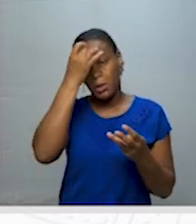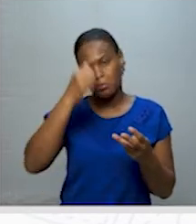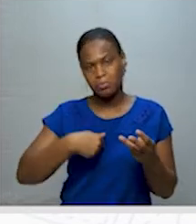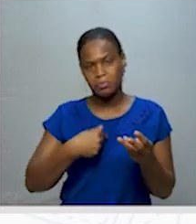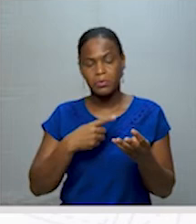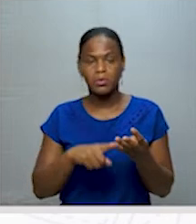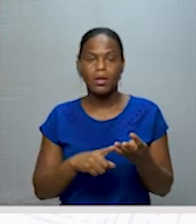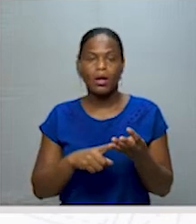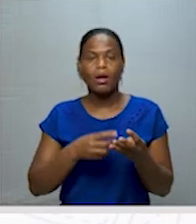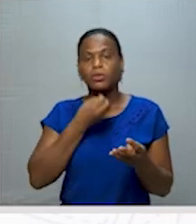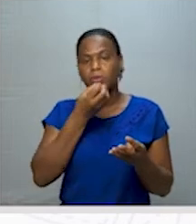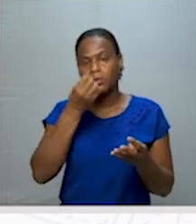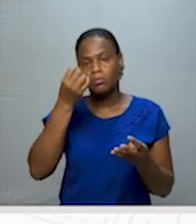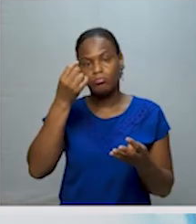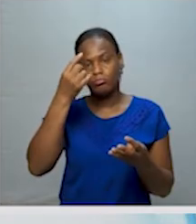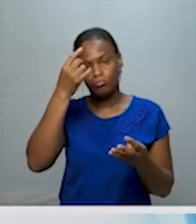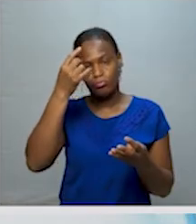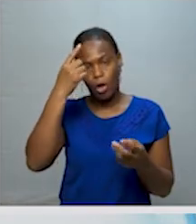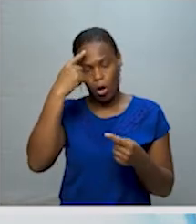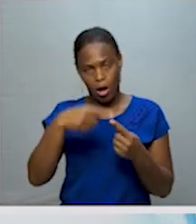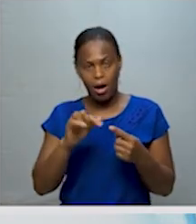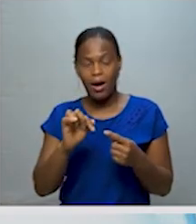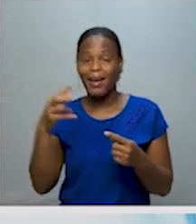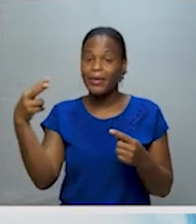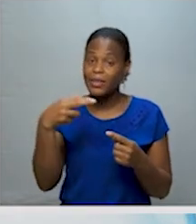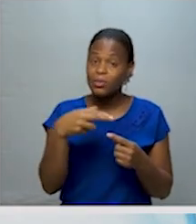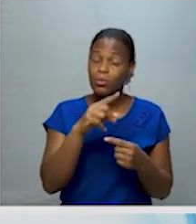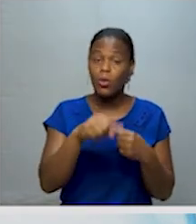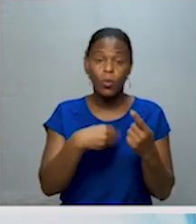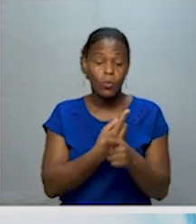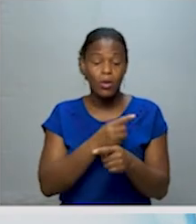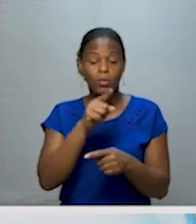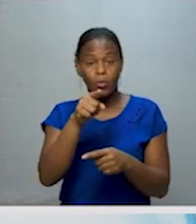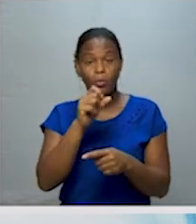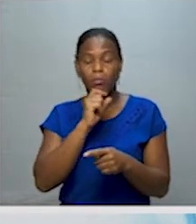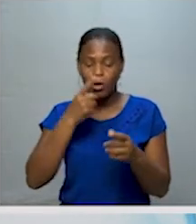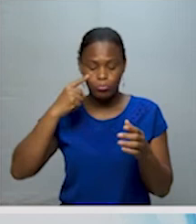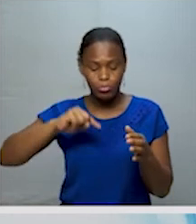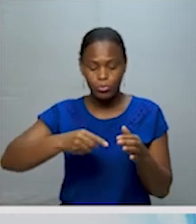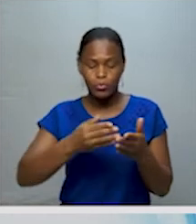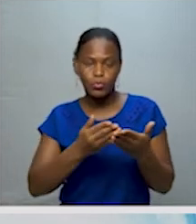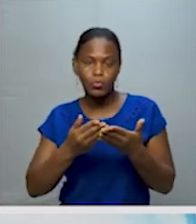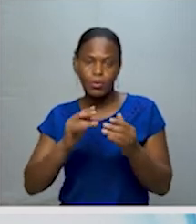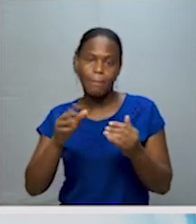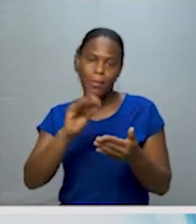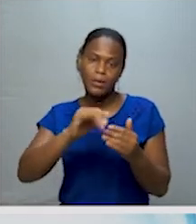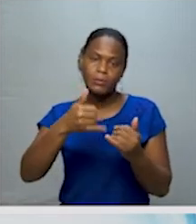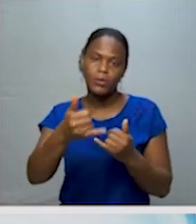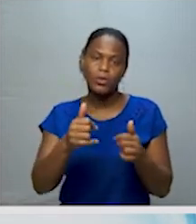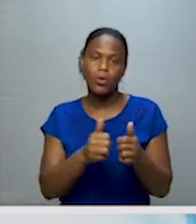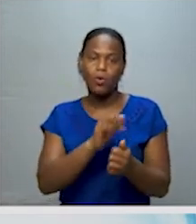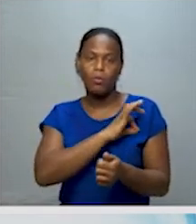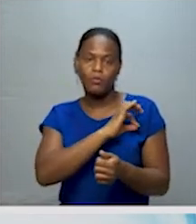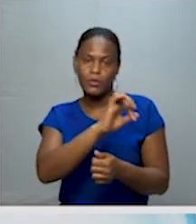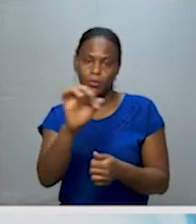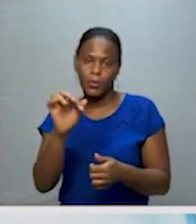subjetivo, argumentativo objetivo, crítico, etc. Portanto, isto são coisas que depois vocês poderão aprofundar um pouco mais com os